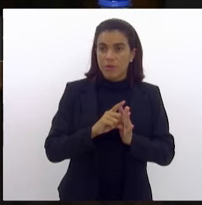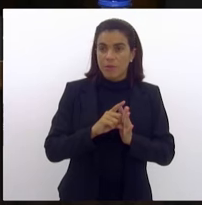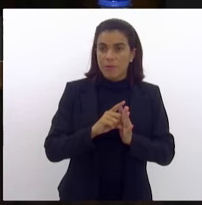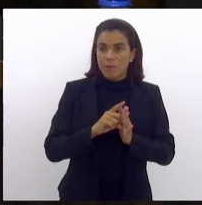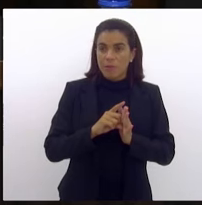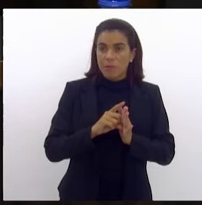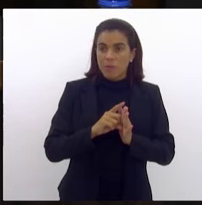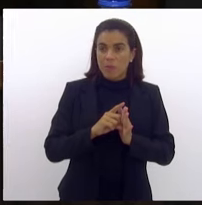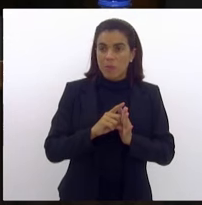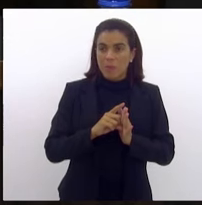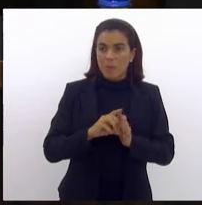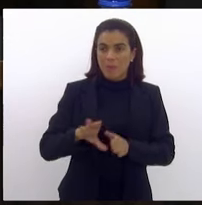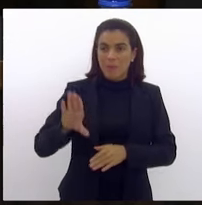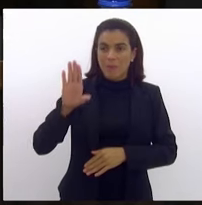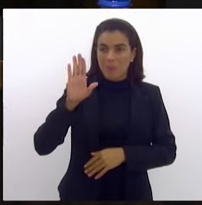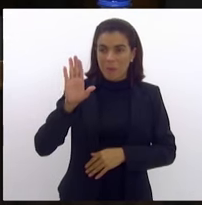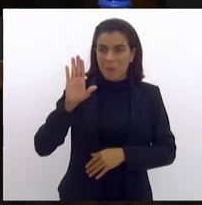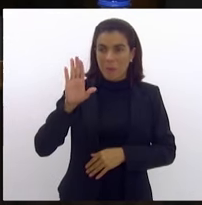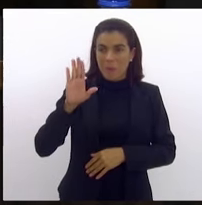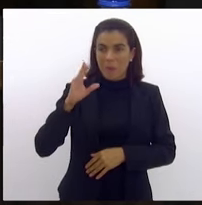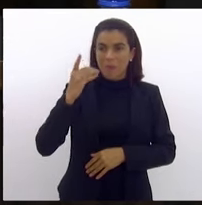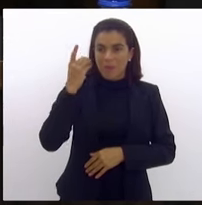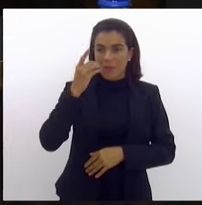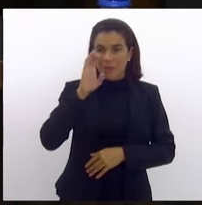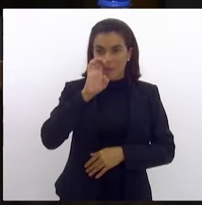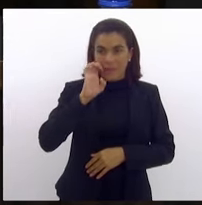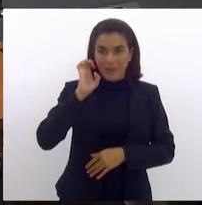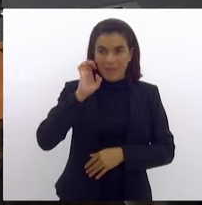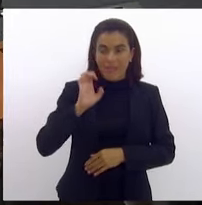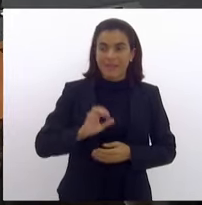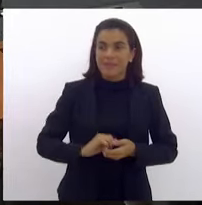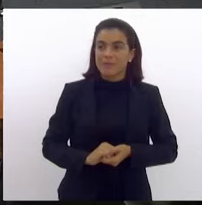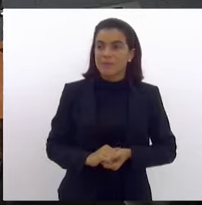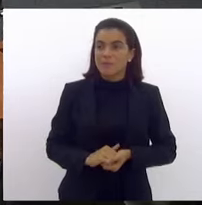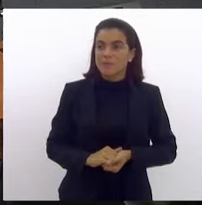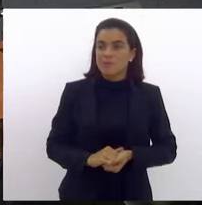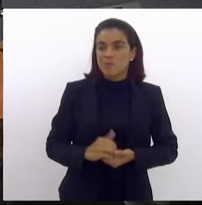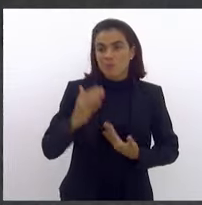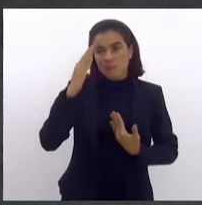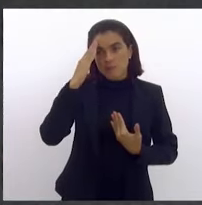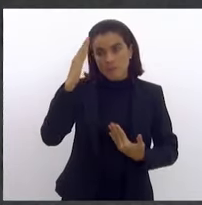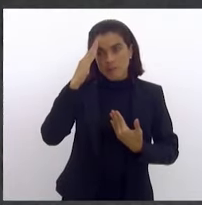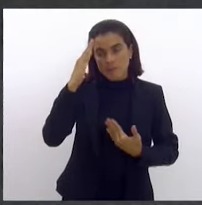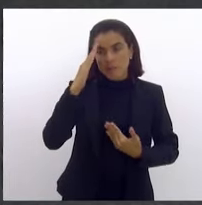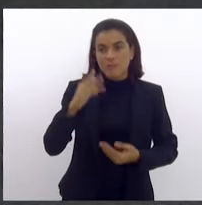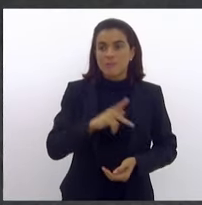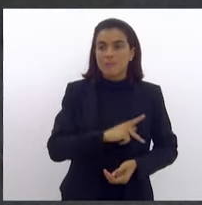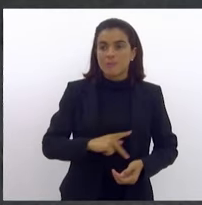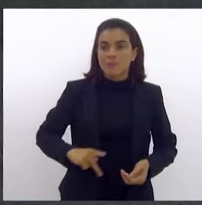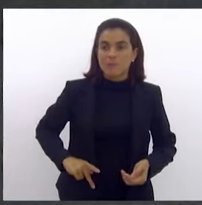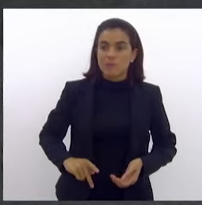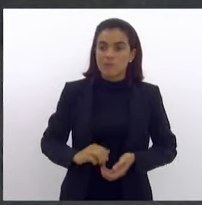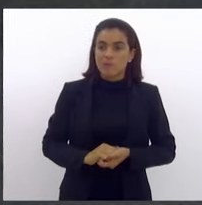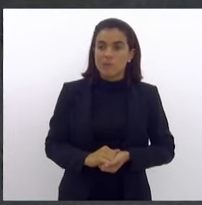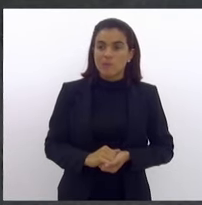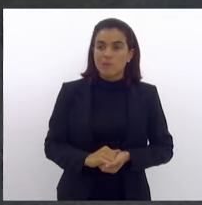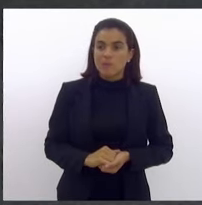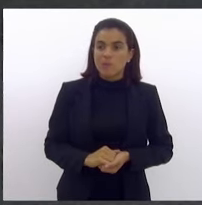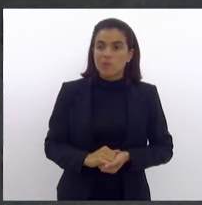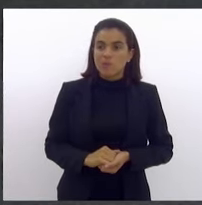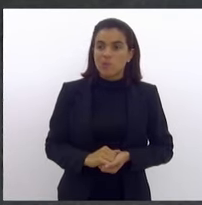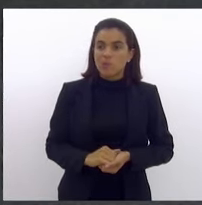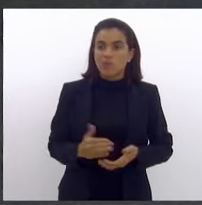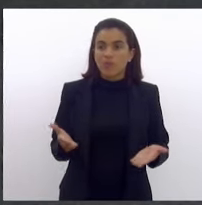uma questão de ordem da deputada Érica Takimoto. Obrigada, presidenta. Obrigada. Hoje